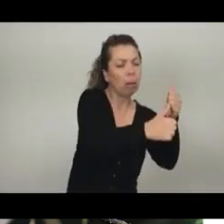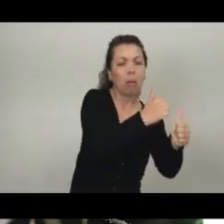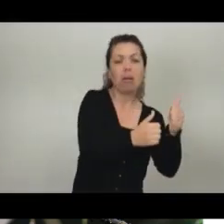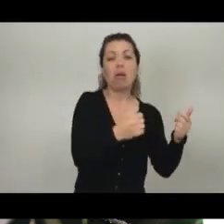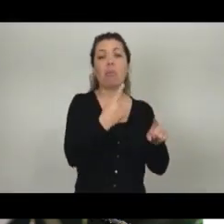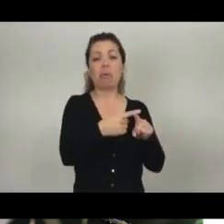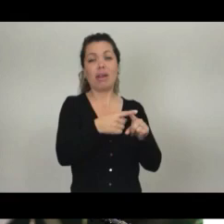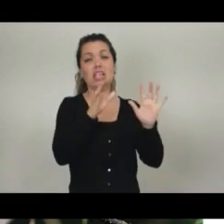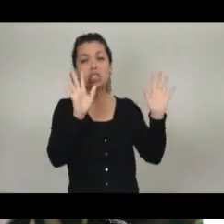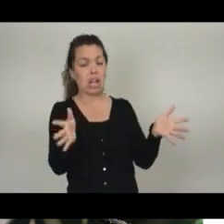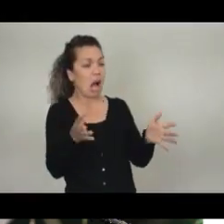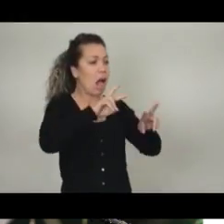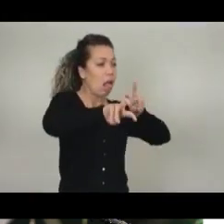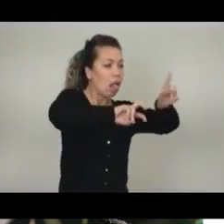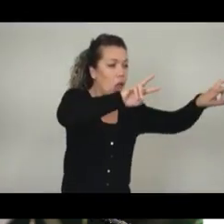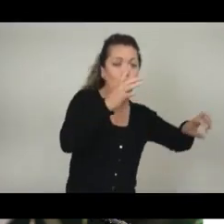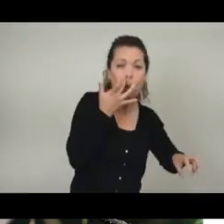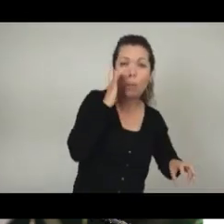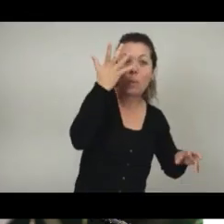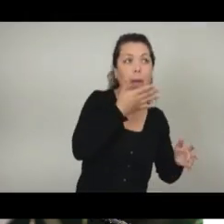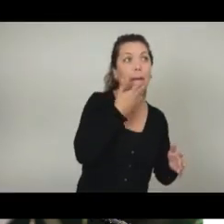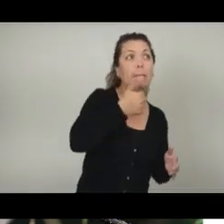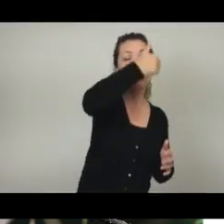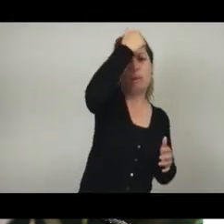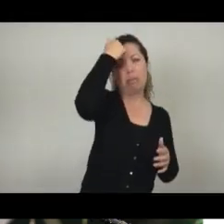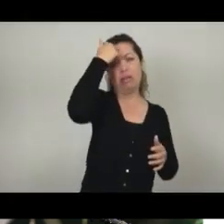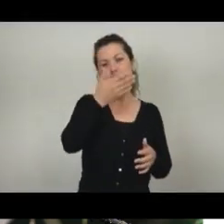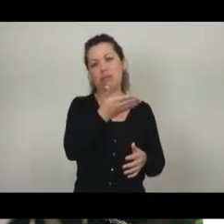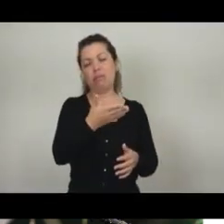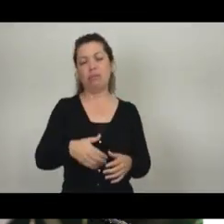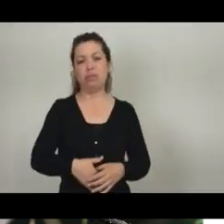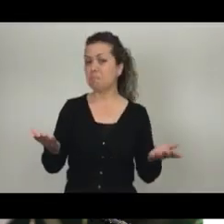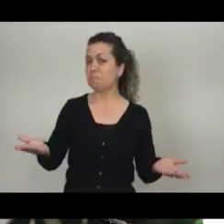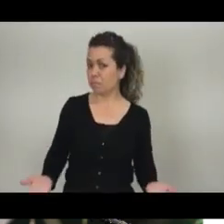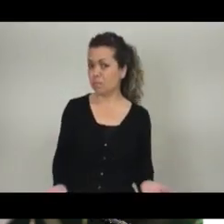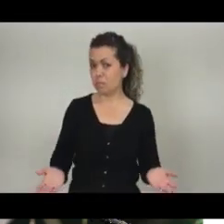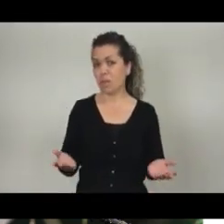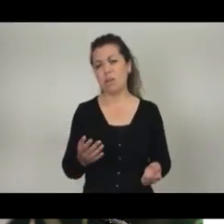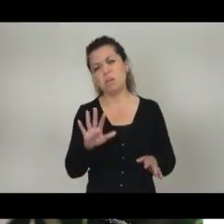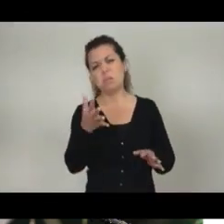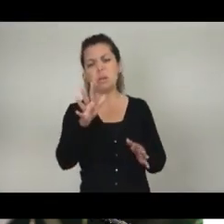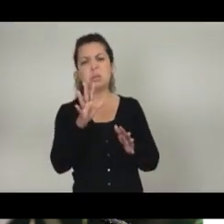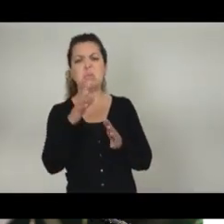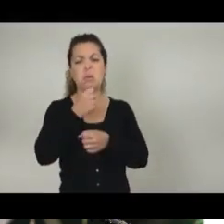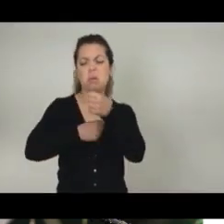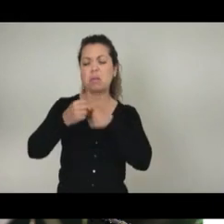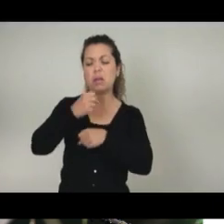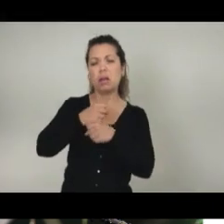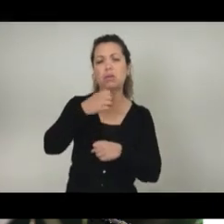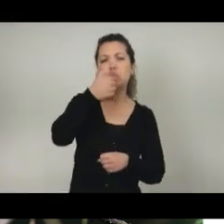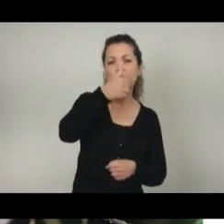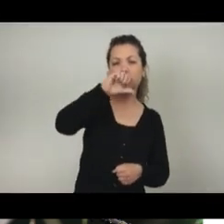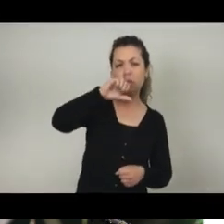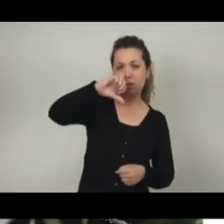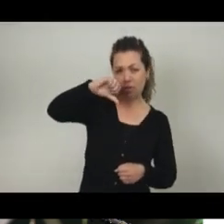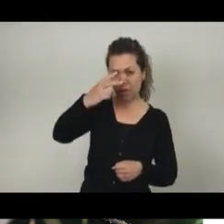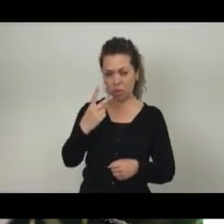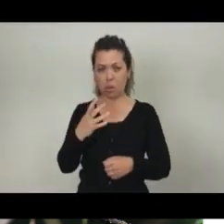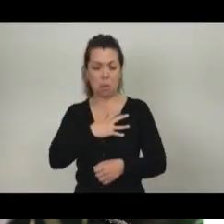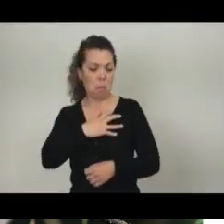margens do valo começaram a desbarrancar. A grande façanha virou um braço de rio ou de mar, e passou a